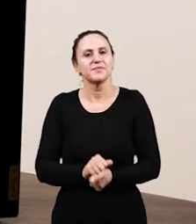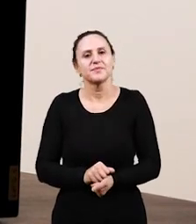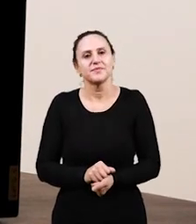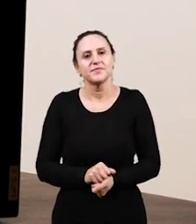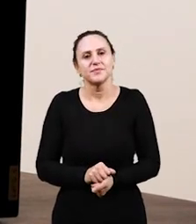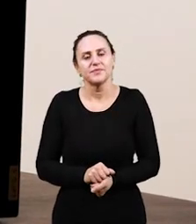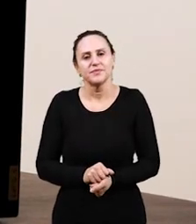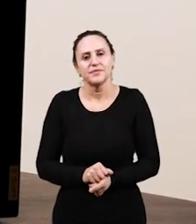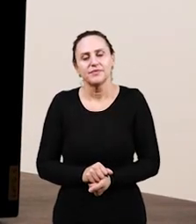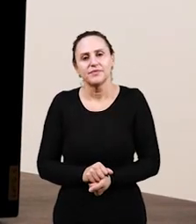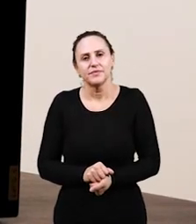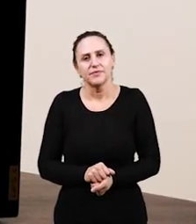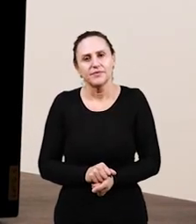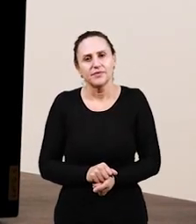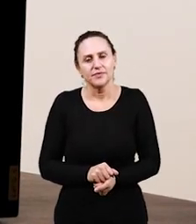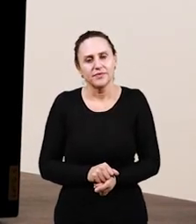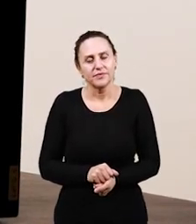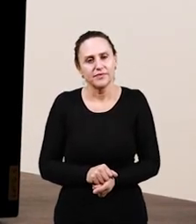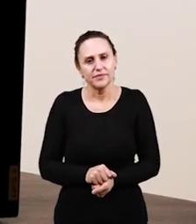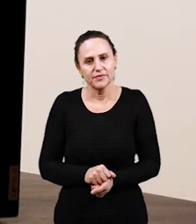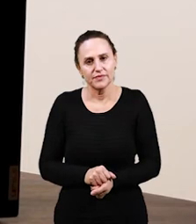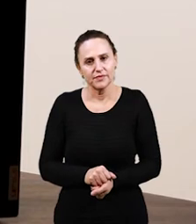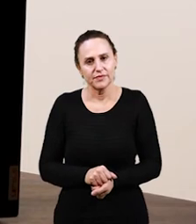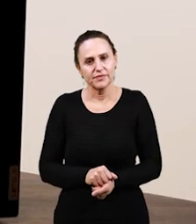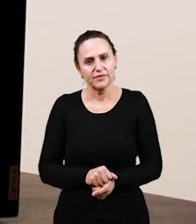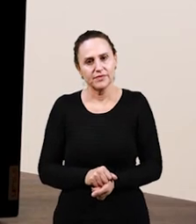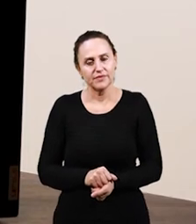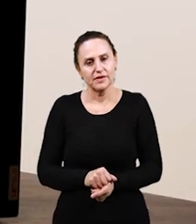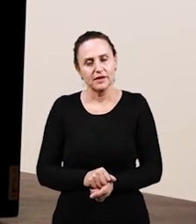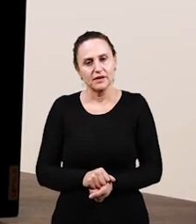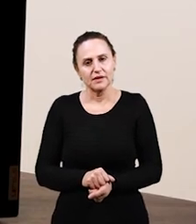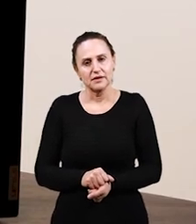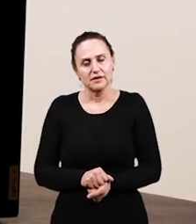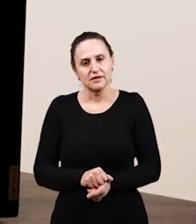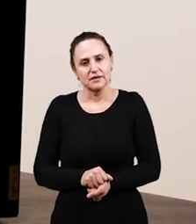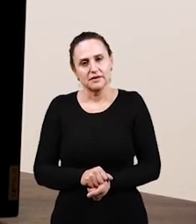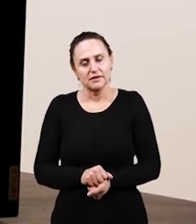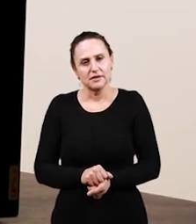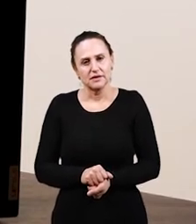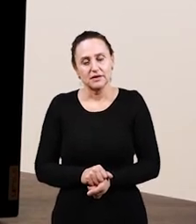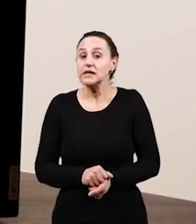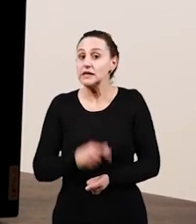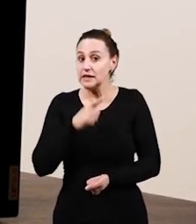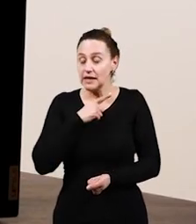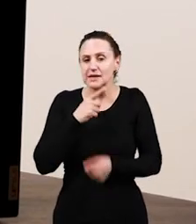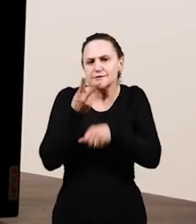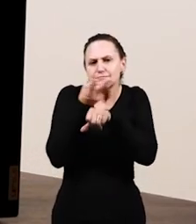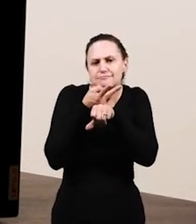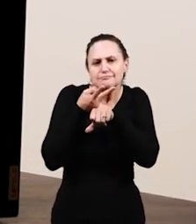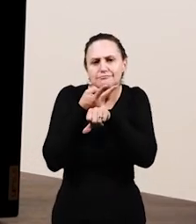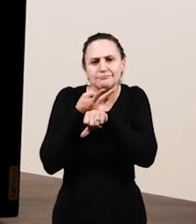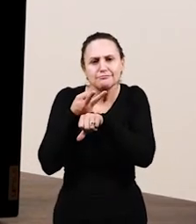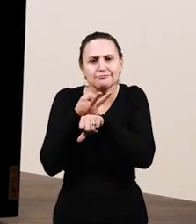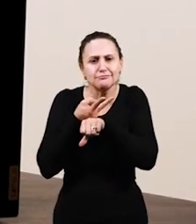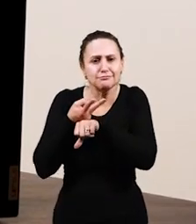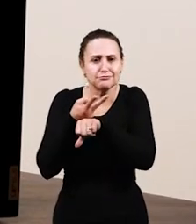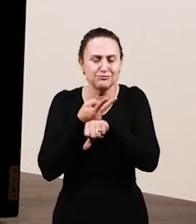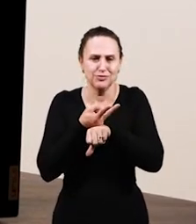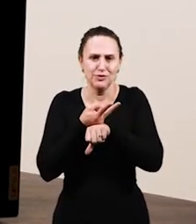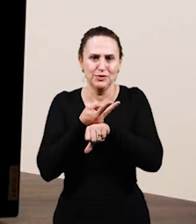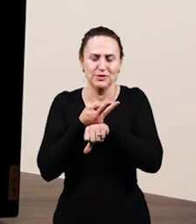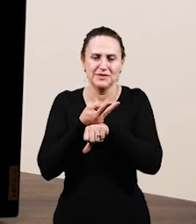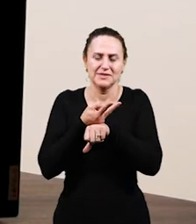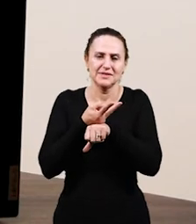mesma Oi e aí é nessa nessa busca por delimitar o